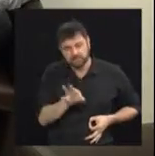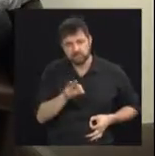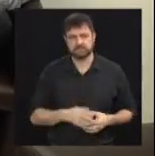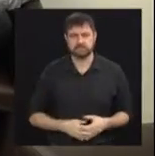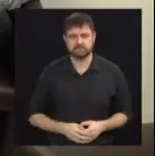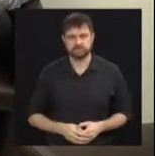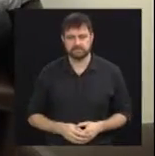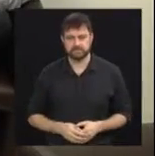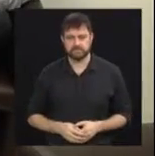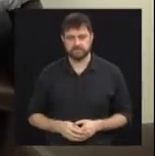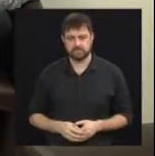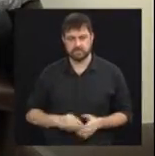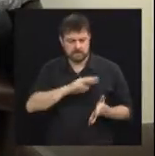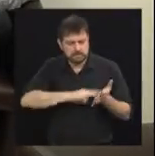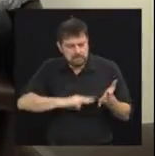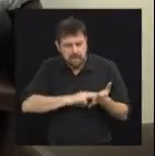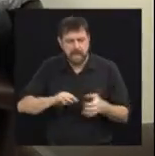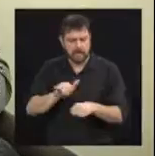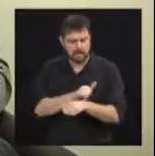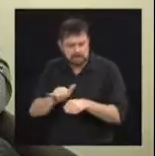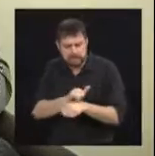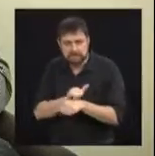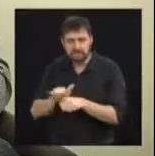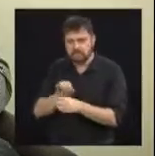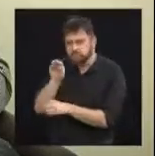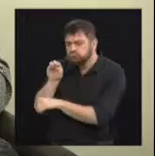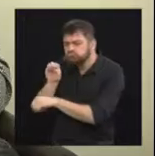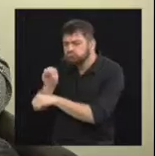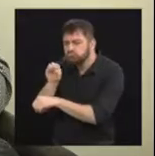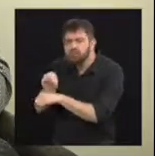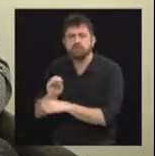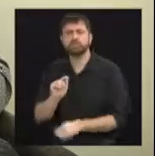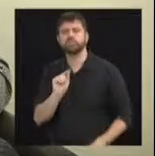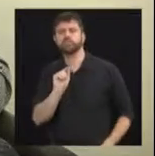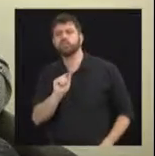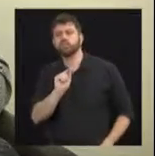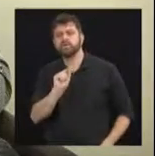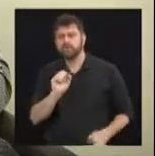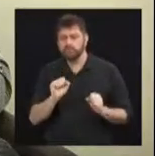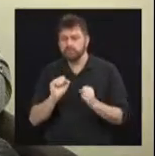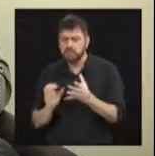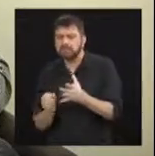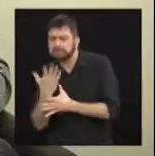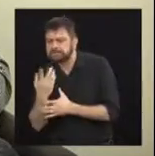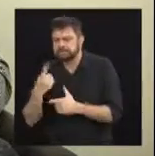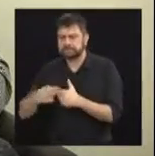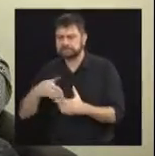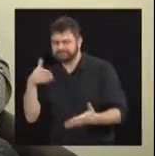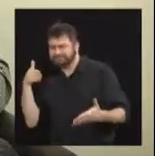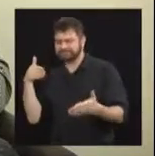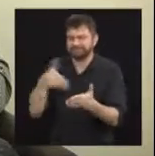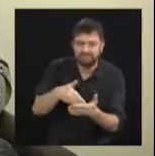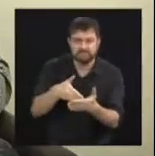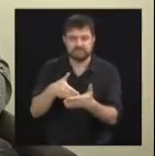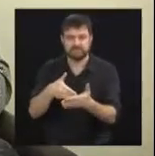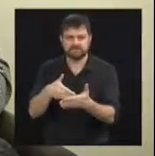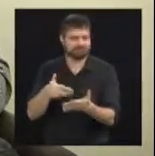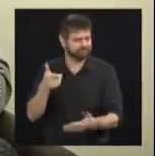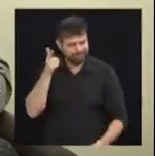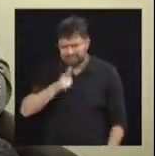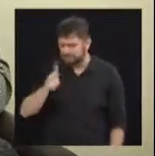e nesses procedimentos, né, nesses tratamentos, o que pode ter um problema ali no meio do caminho e